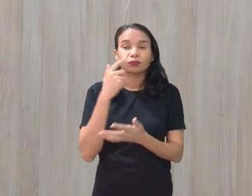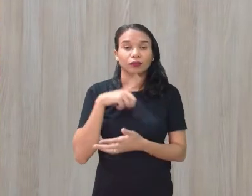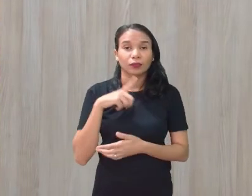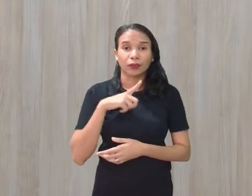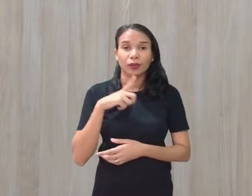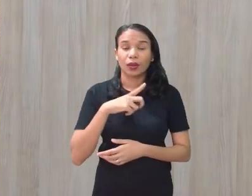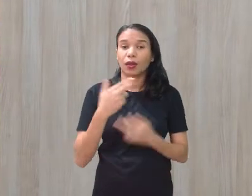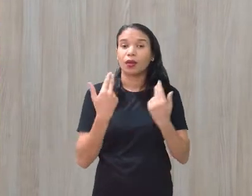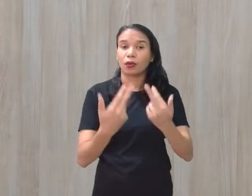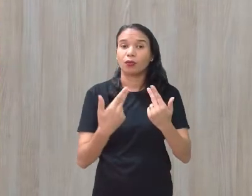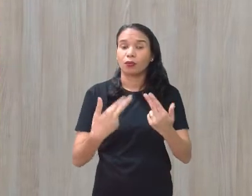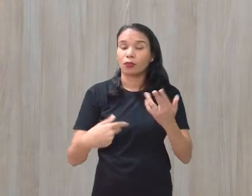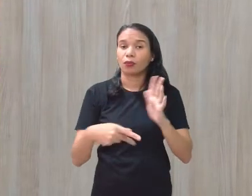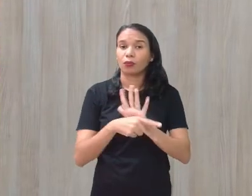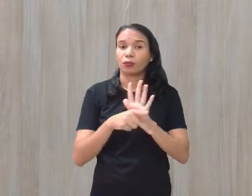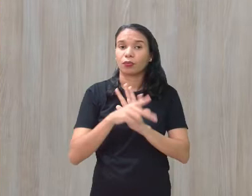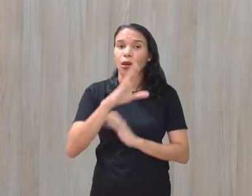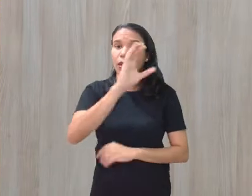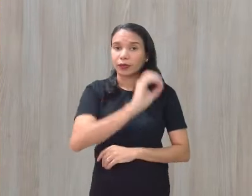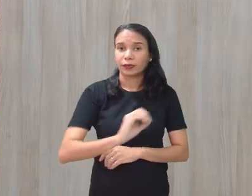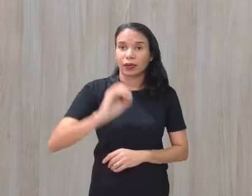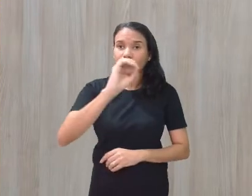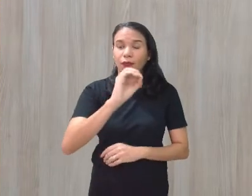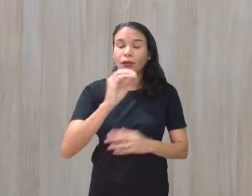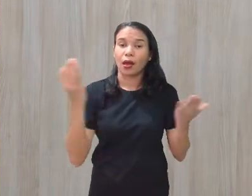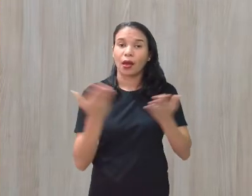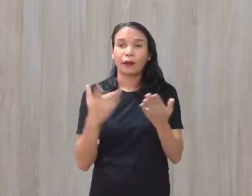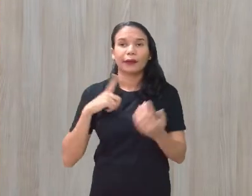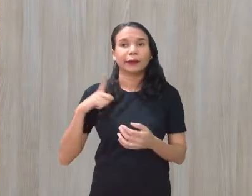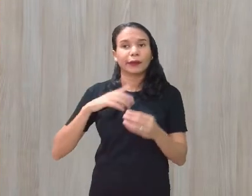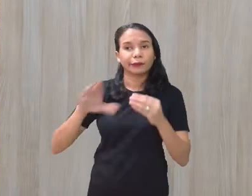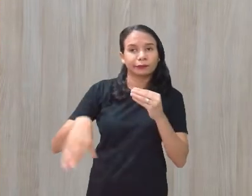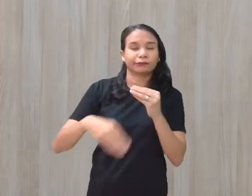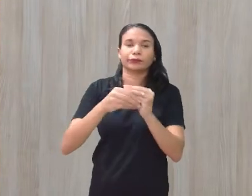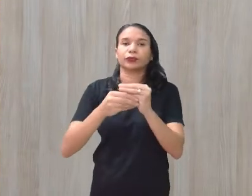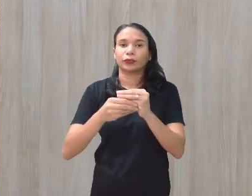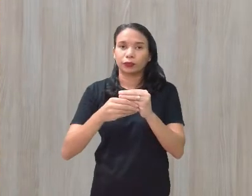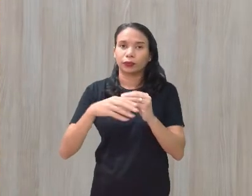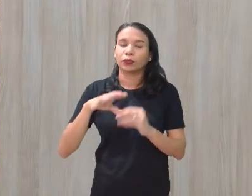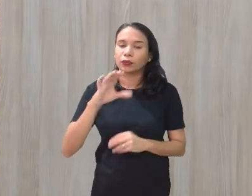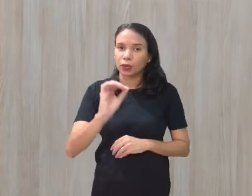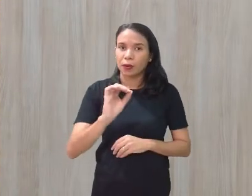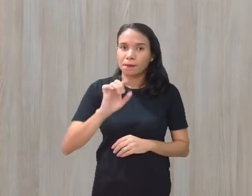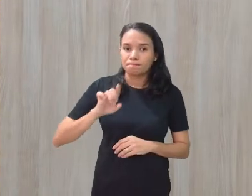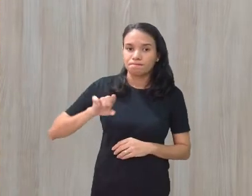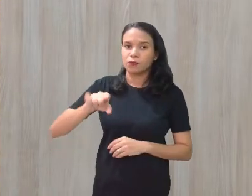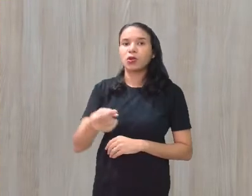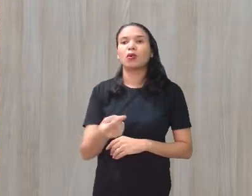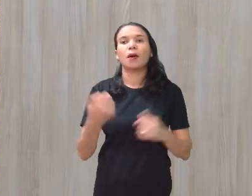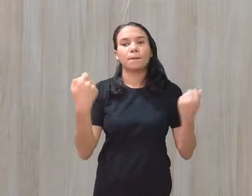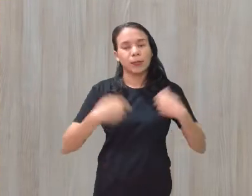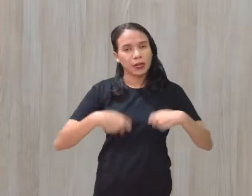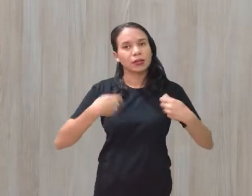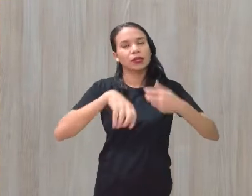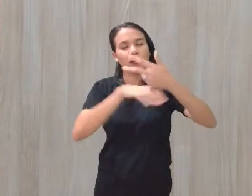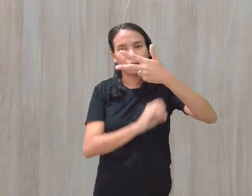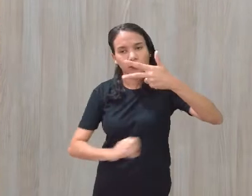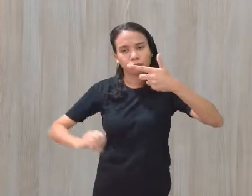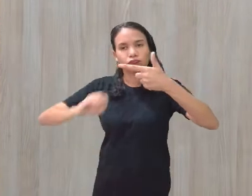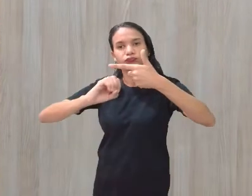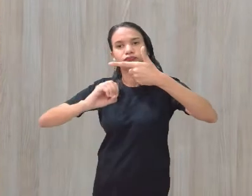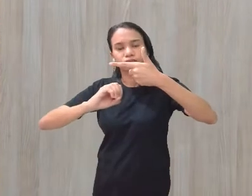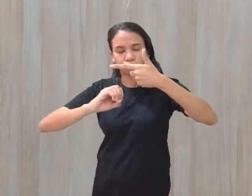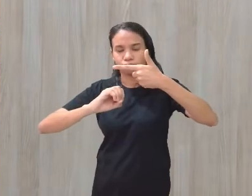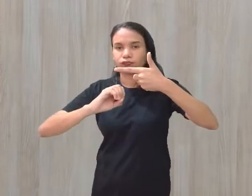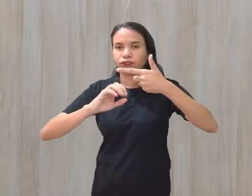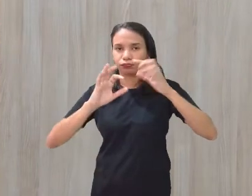na casa dos decimais. Agora, se eu coloco mais um 0 aqui, transformando o número em 1000, aí eu coloco outro 0